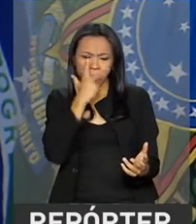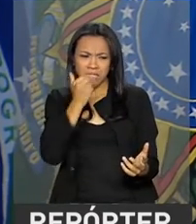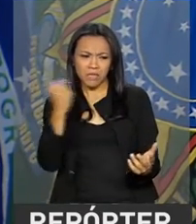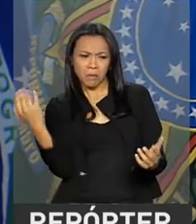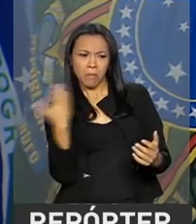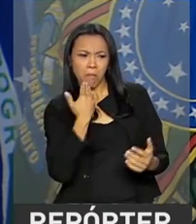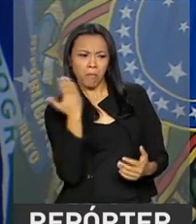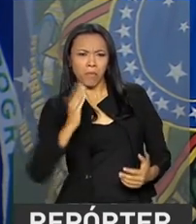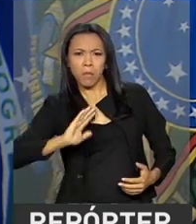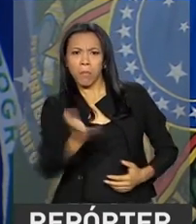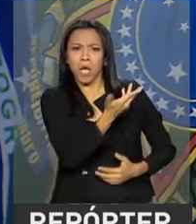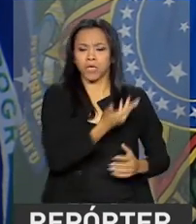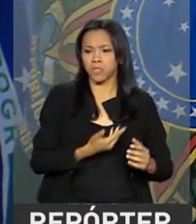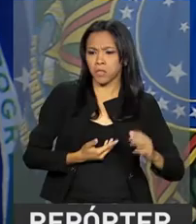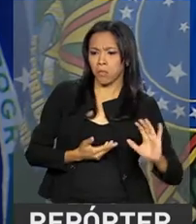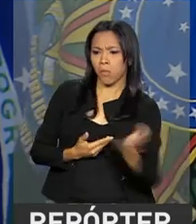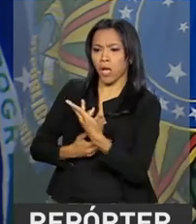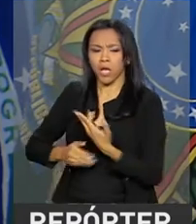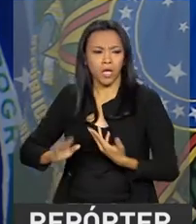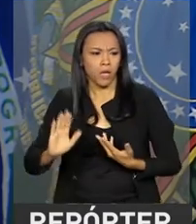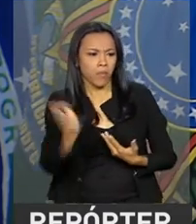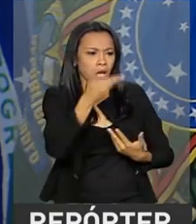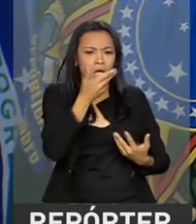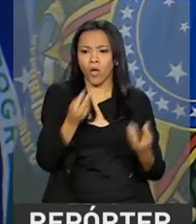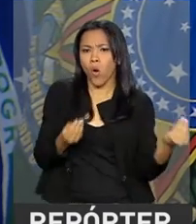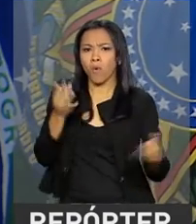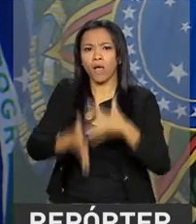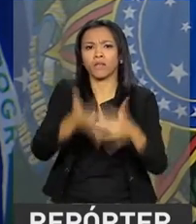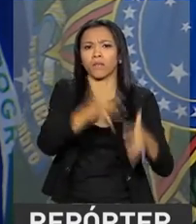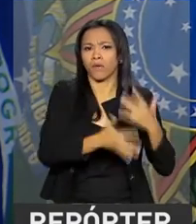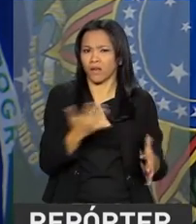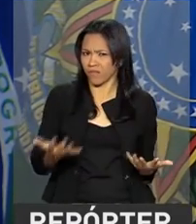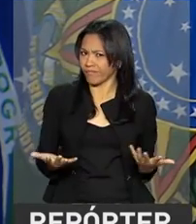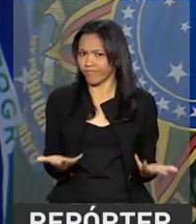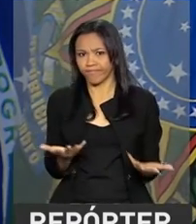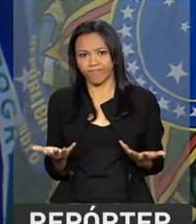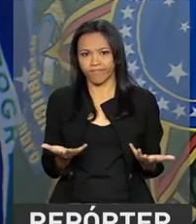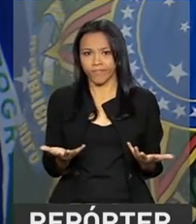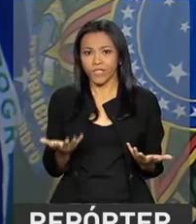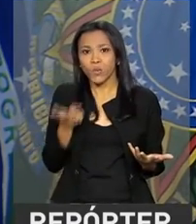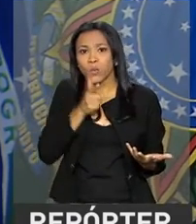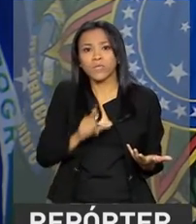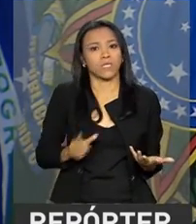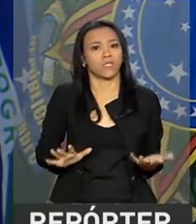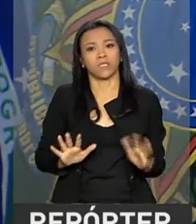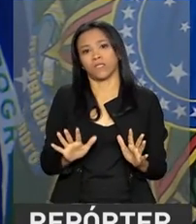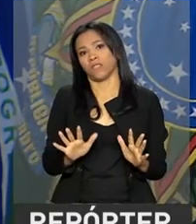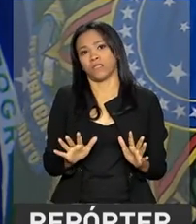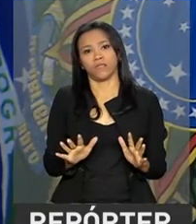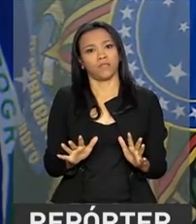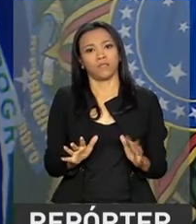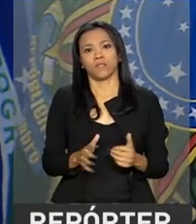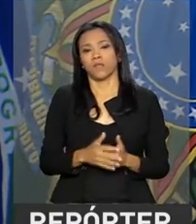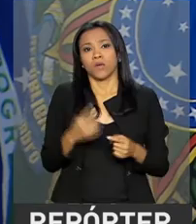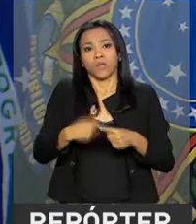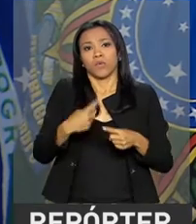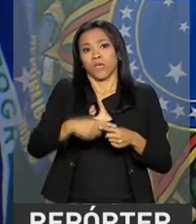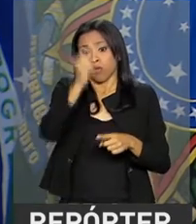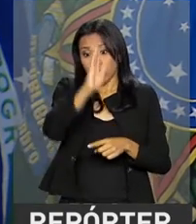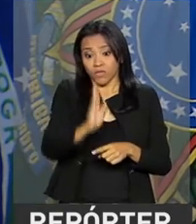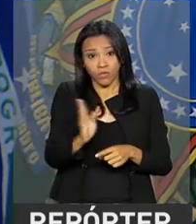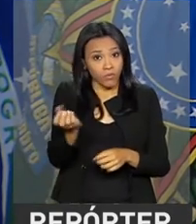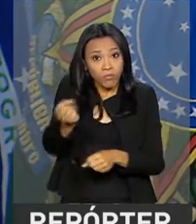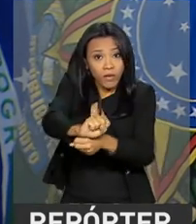cada um quer encontrar um caminho para verificar como é que atrapalha o outro. E não conseguem. Não conseguem porque o Brasil não